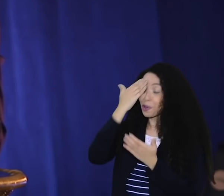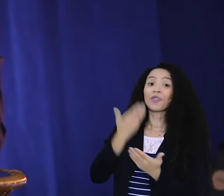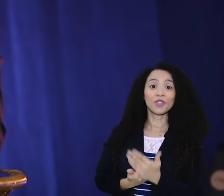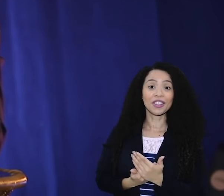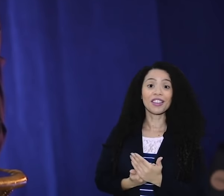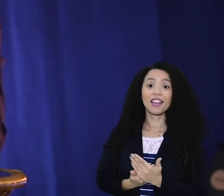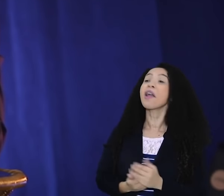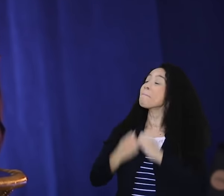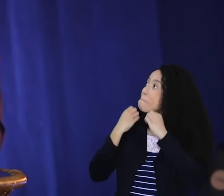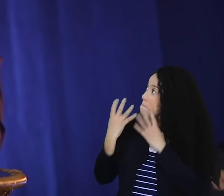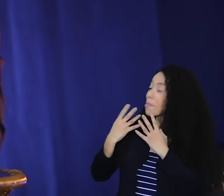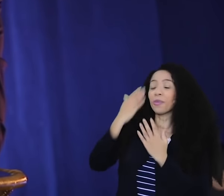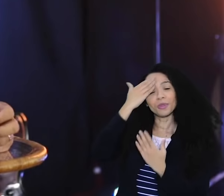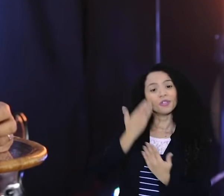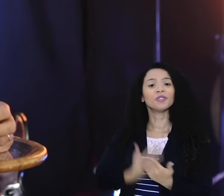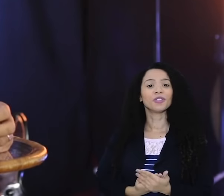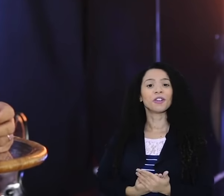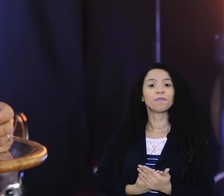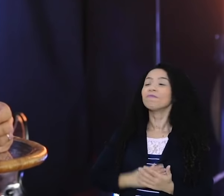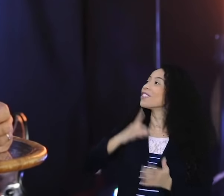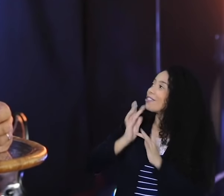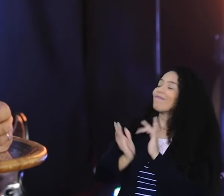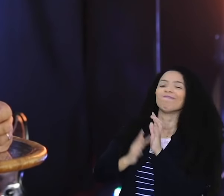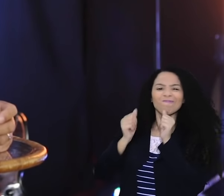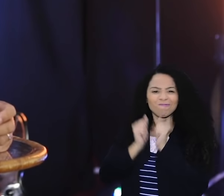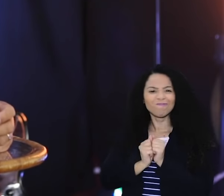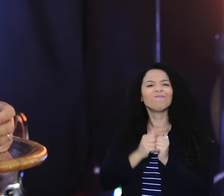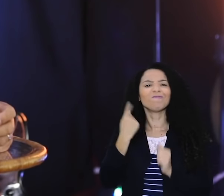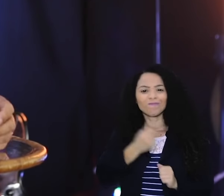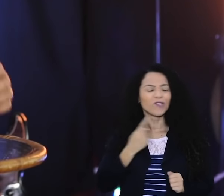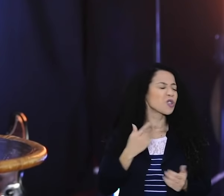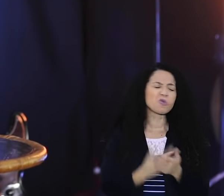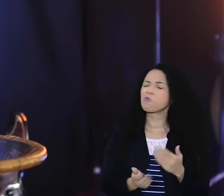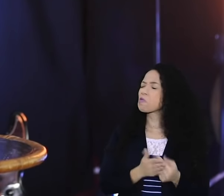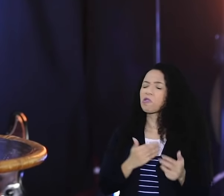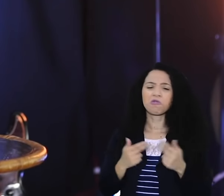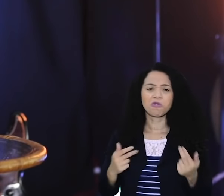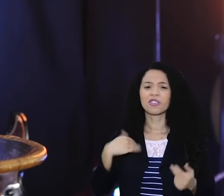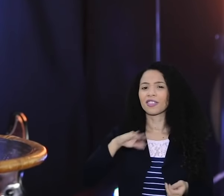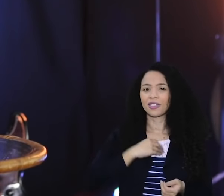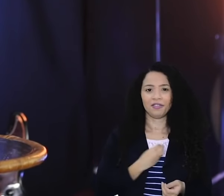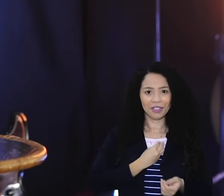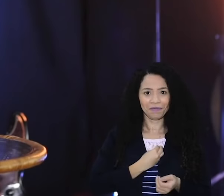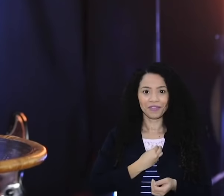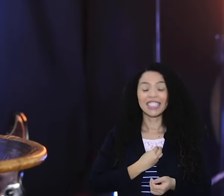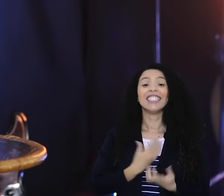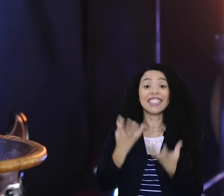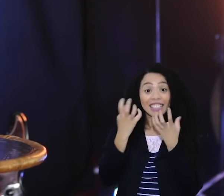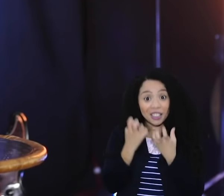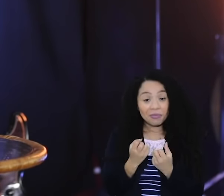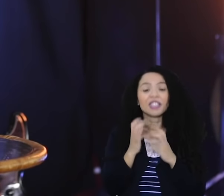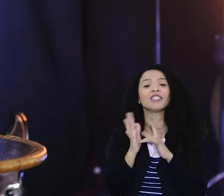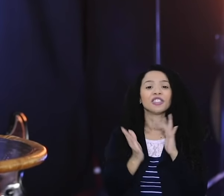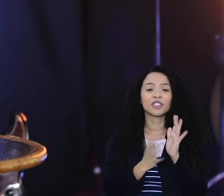seguro confiar nele. É bom confiar nele. Ele está sempre conosco em qualquer circunstância da nossa vida. E eles receberam o Senhor